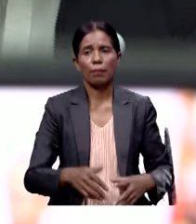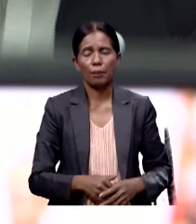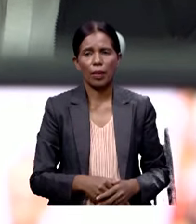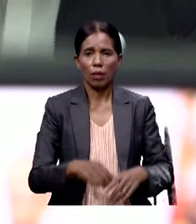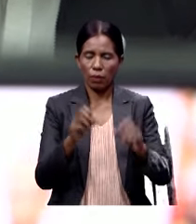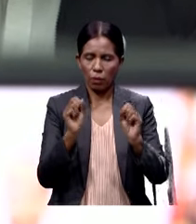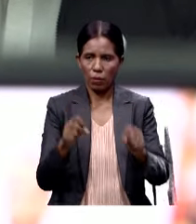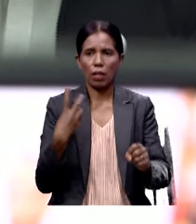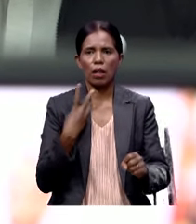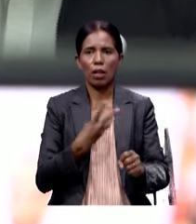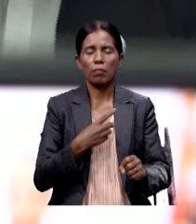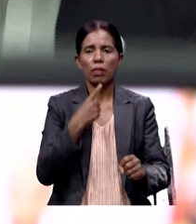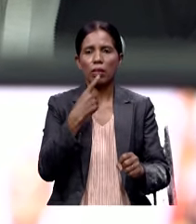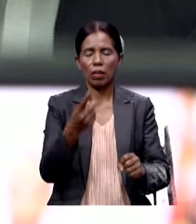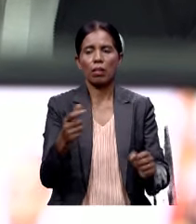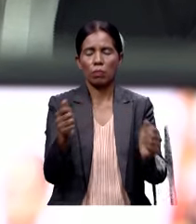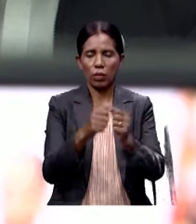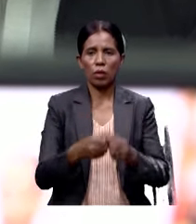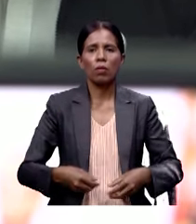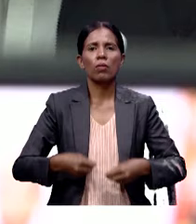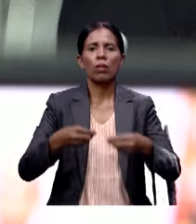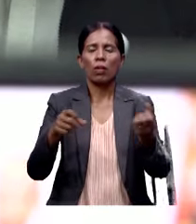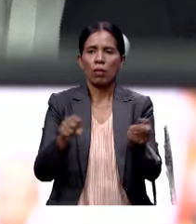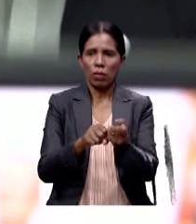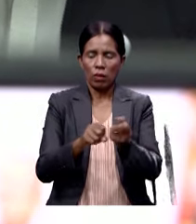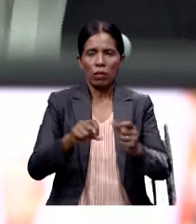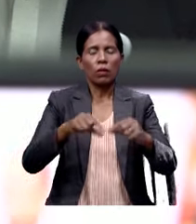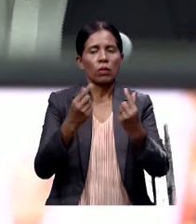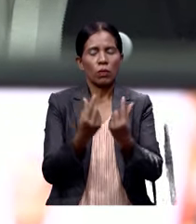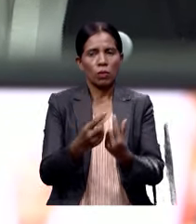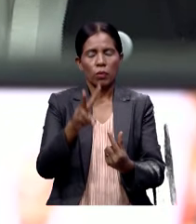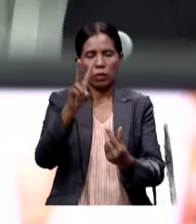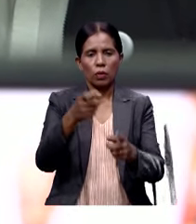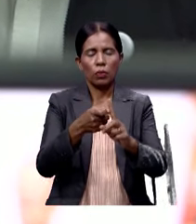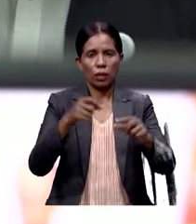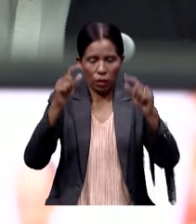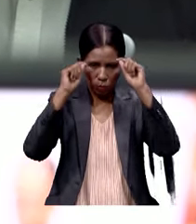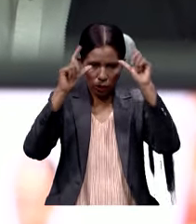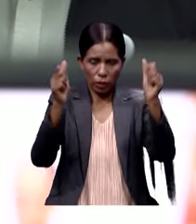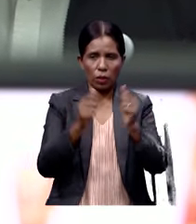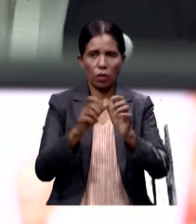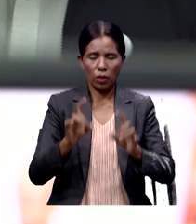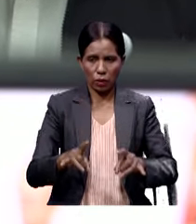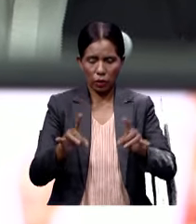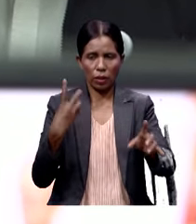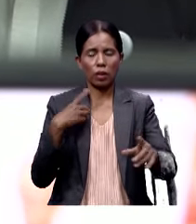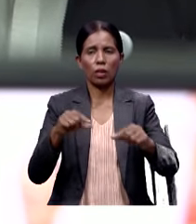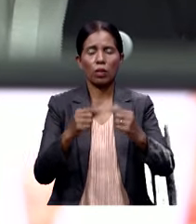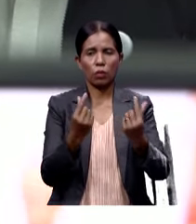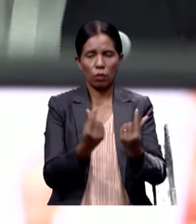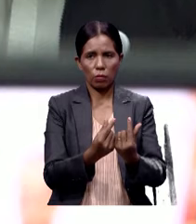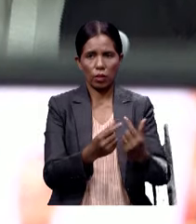Odinune ami encoraja malu fo apoio ba equipa rua os Timor-Leste ou Austrália tenha e tenha equipa liderado